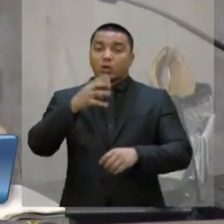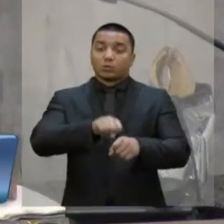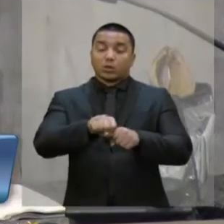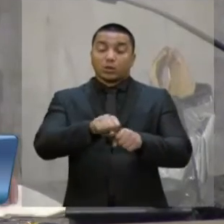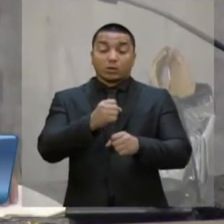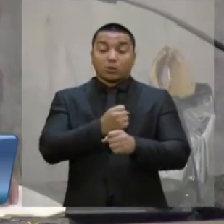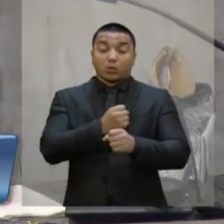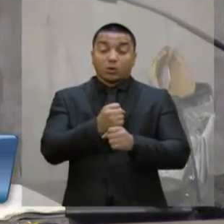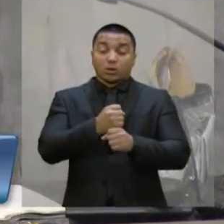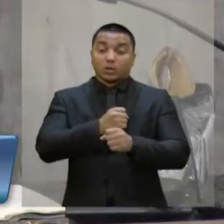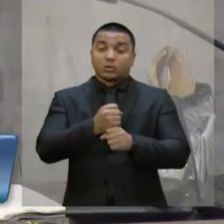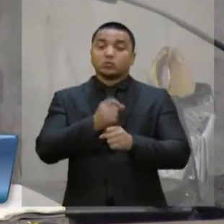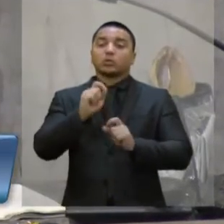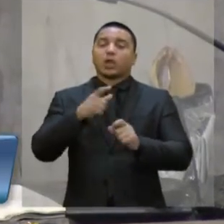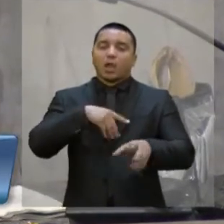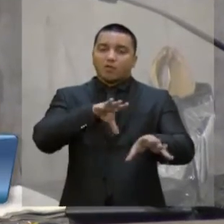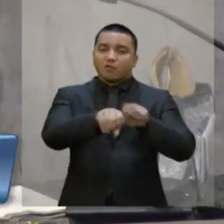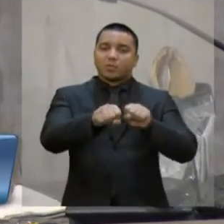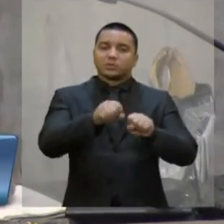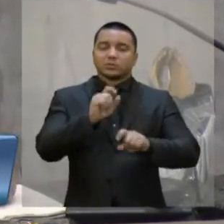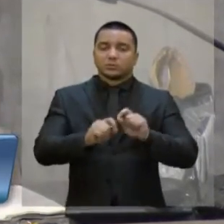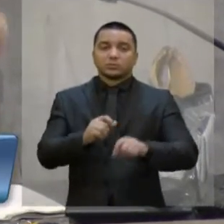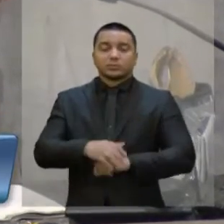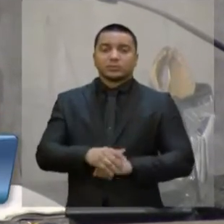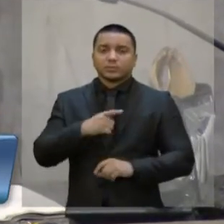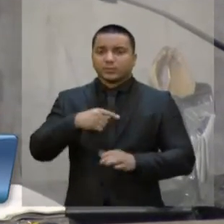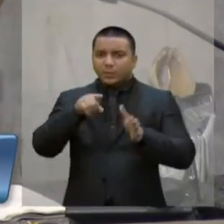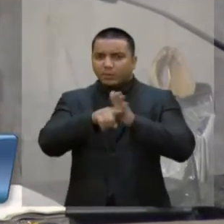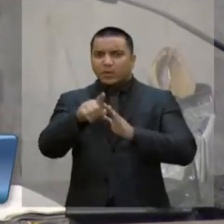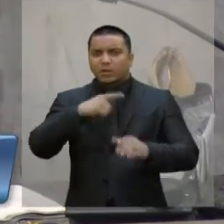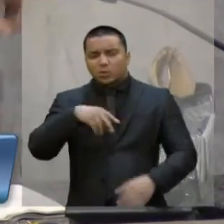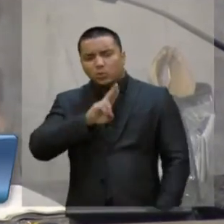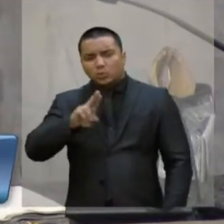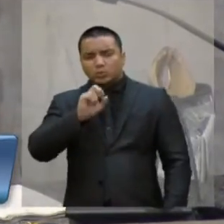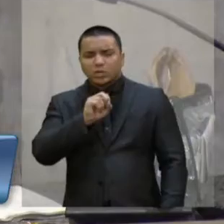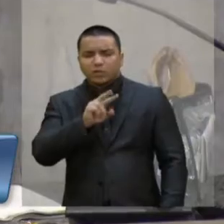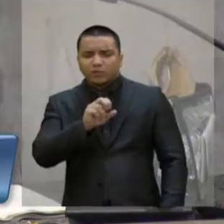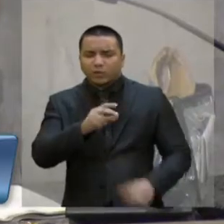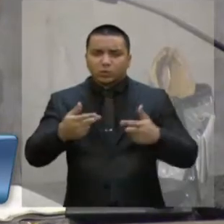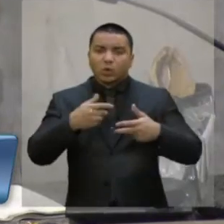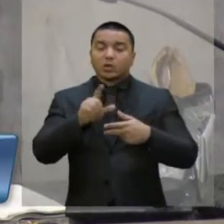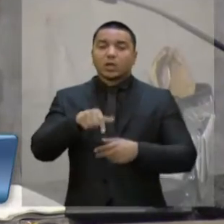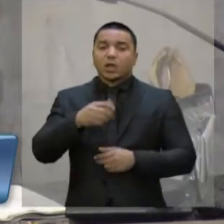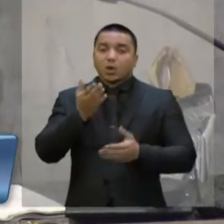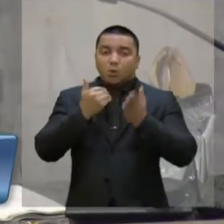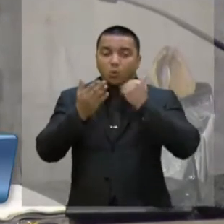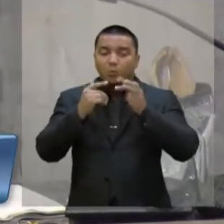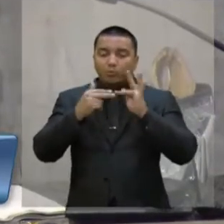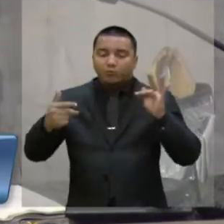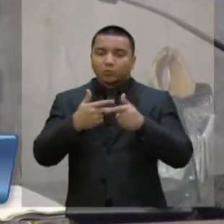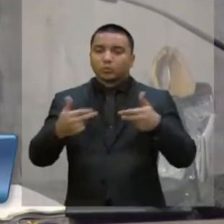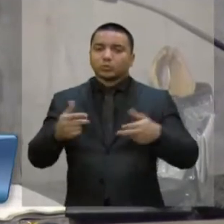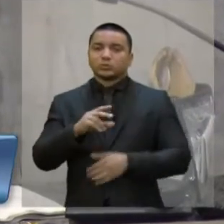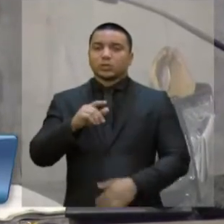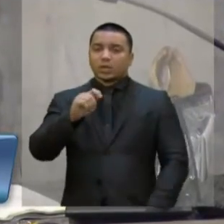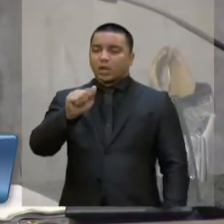e aprendi na hematologia. Uma das primeiras perguntas, deputado Renato Rosendo, você faz uso de agrotóxico? Como é